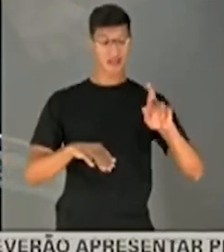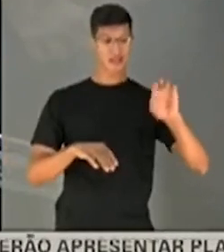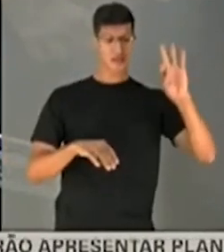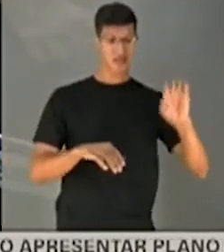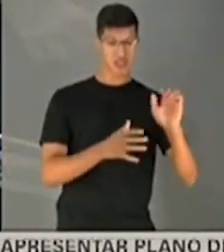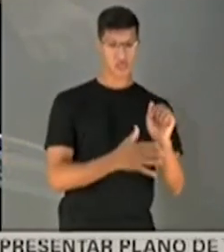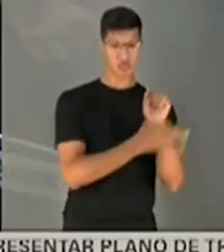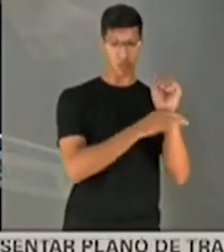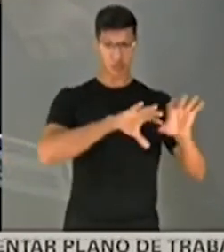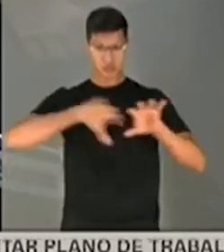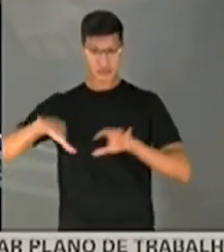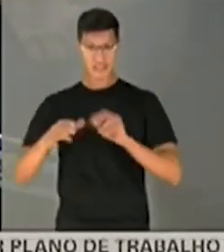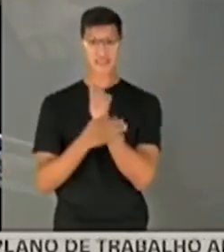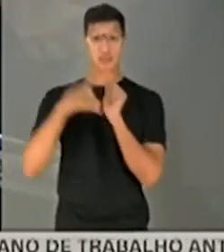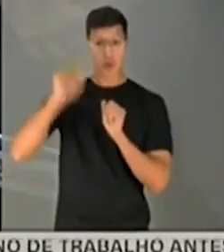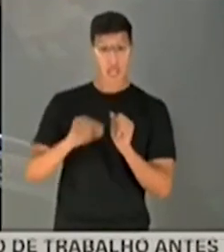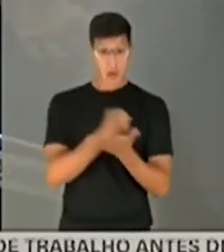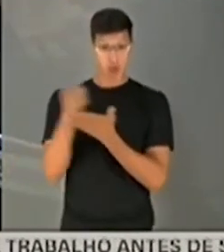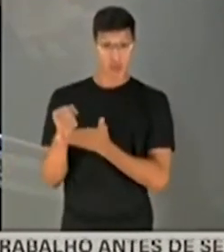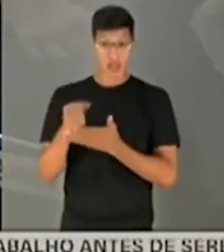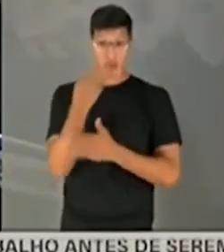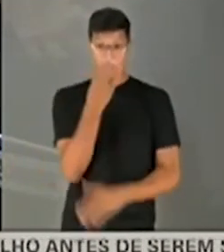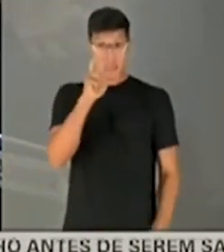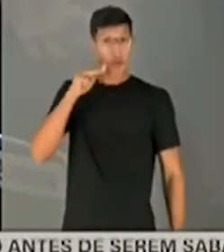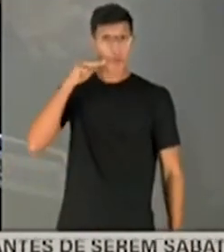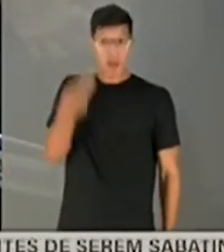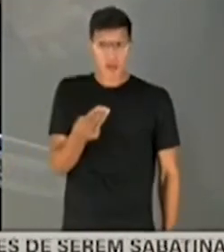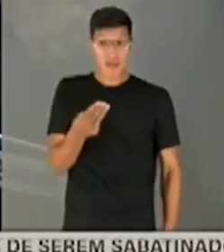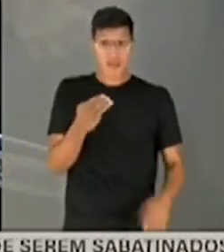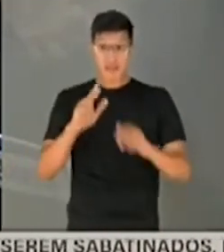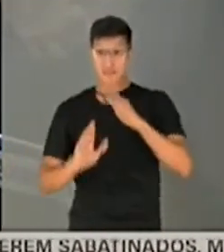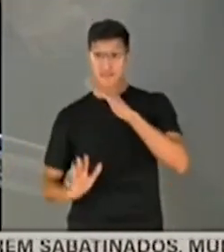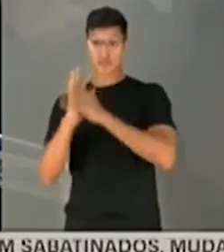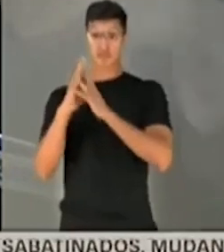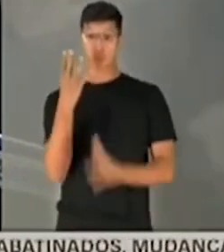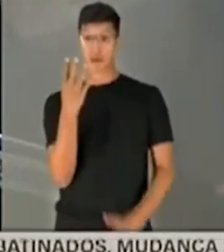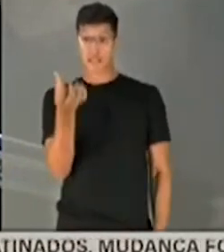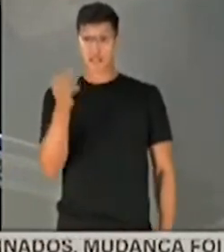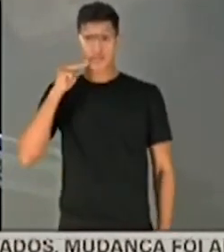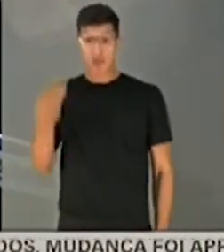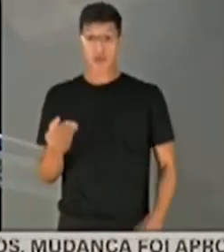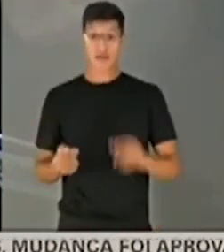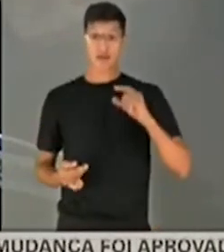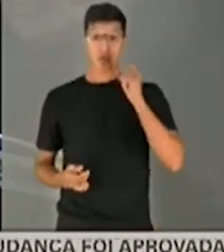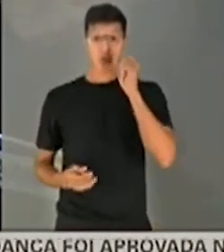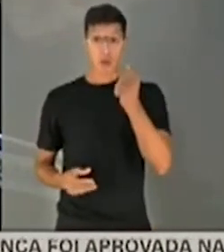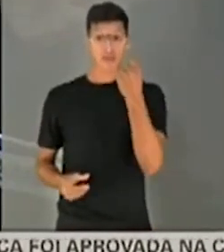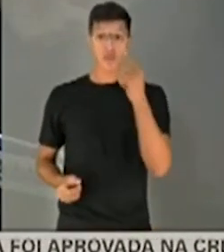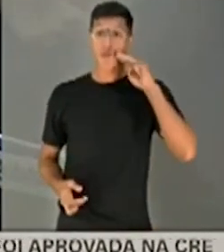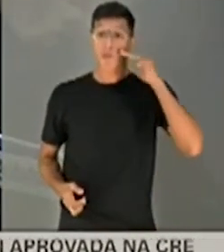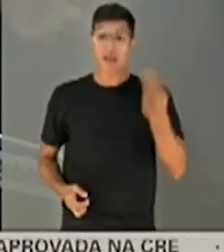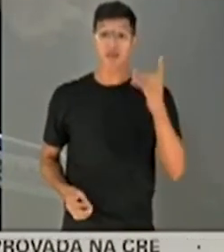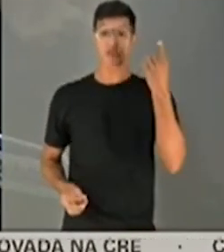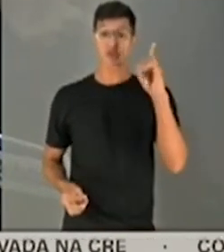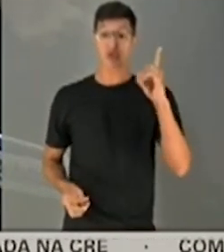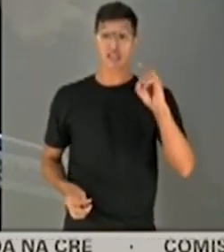o seguro, e o que era contratado de 45 milhões salta para quase 46 milhões. Tem quase 1 milhão de